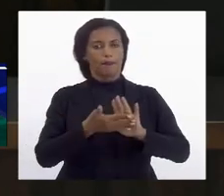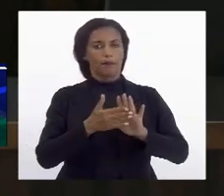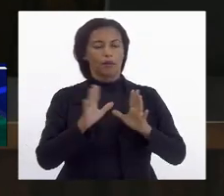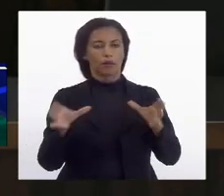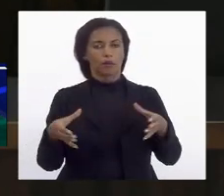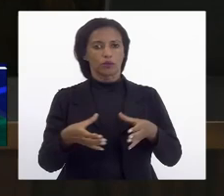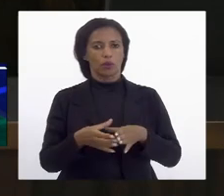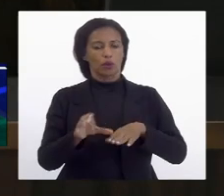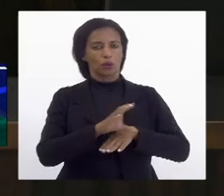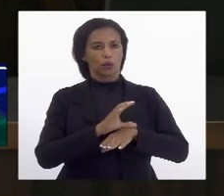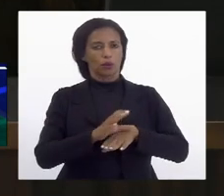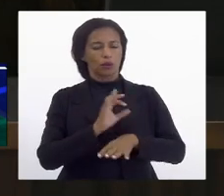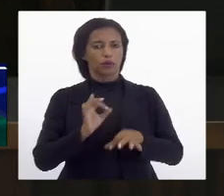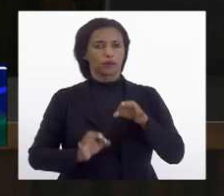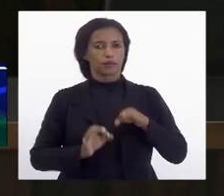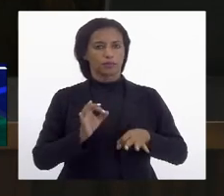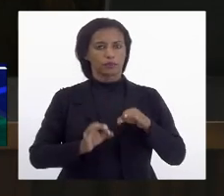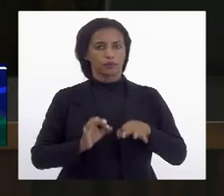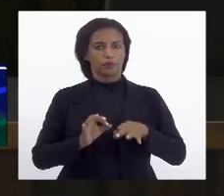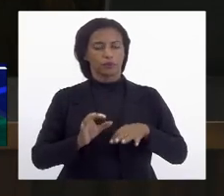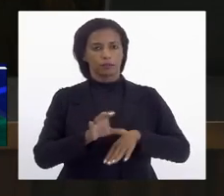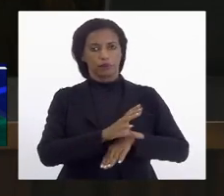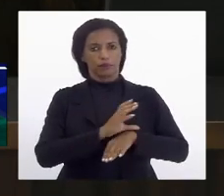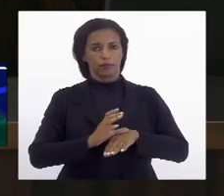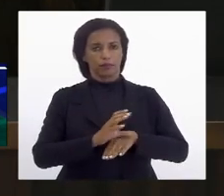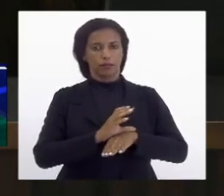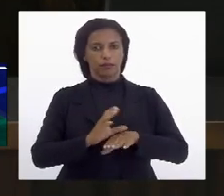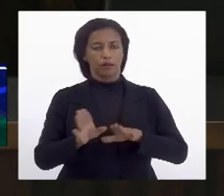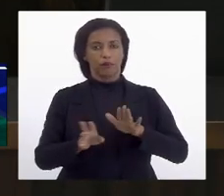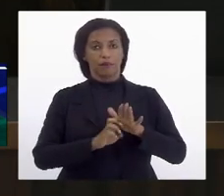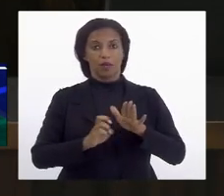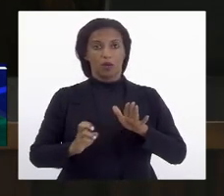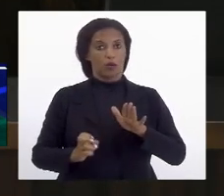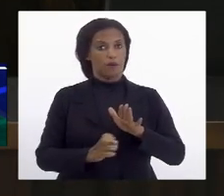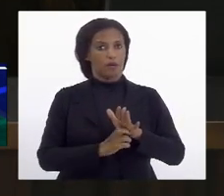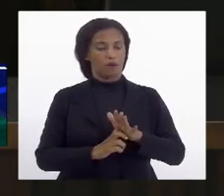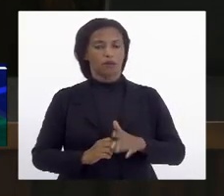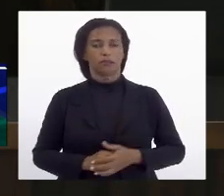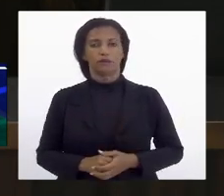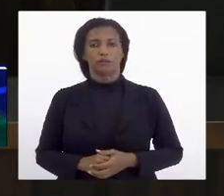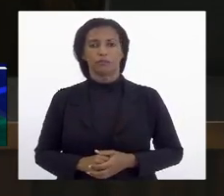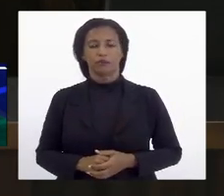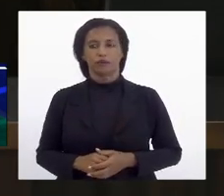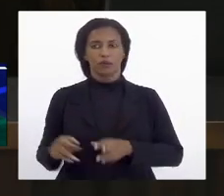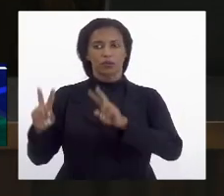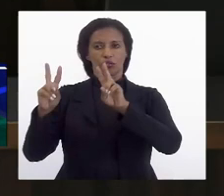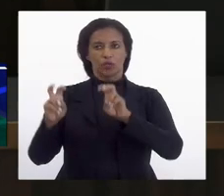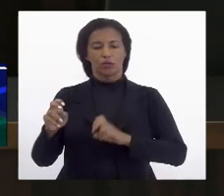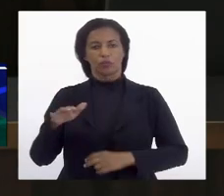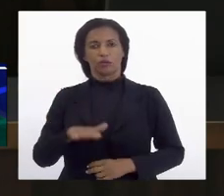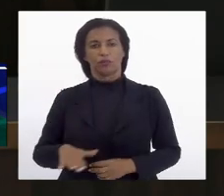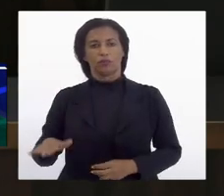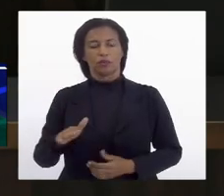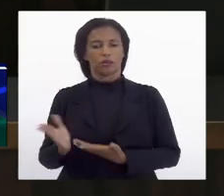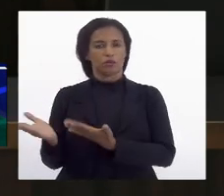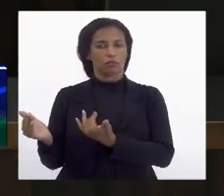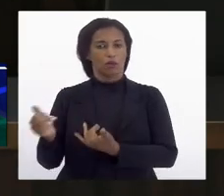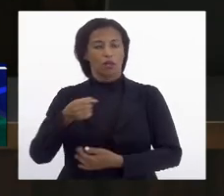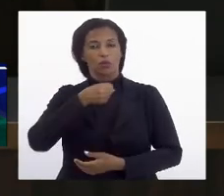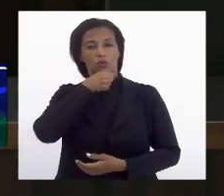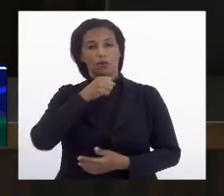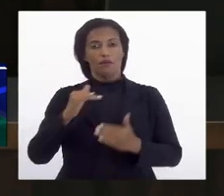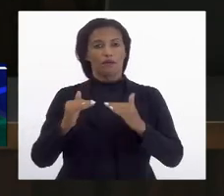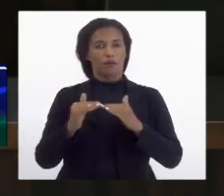comissões de Constituição e Justiça pela constitucionalidade com emendas de assuntos da criança do adolescente do idoso